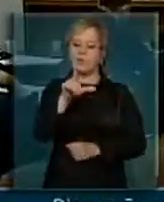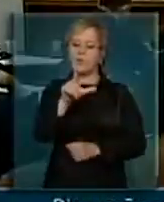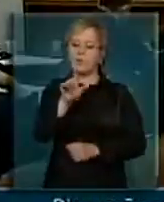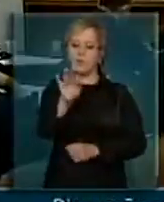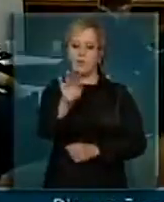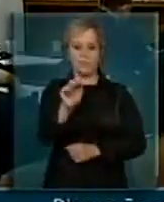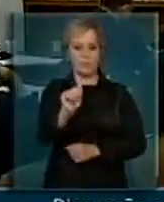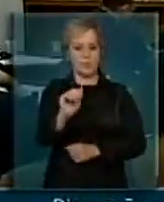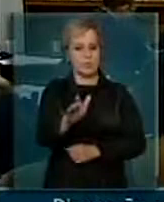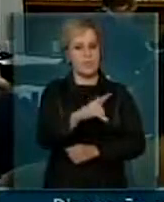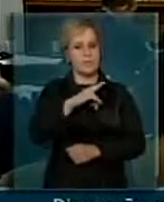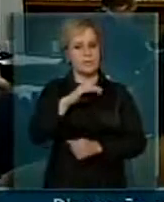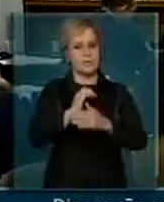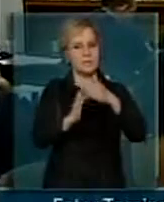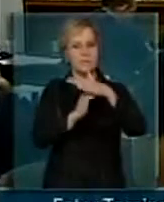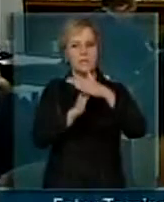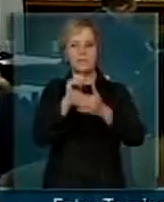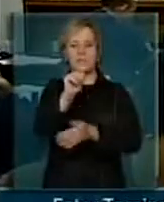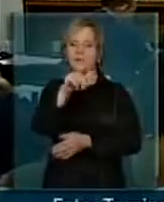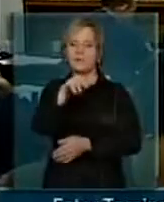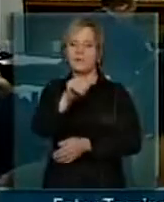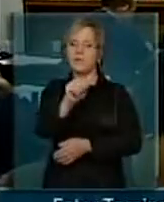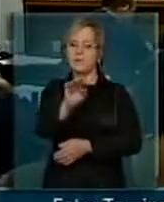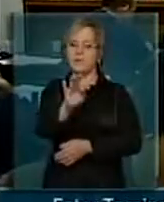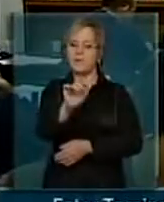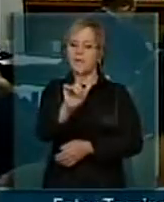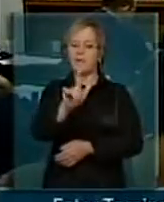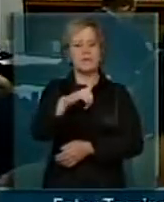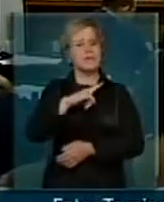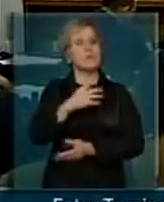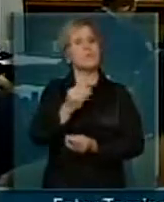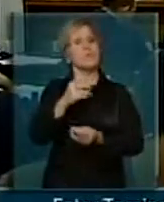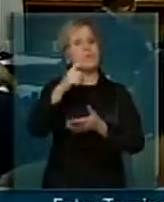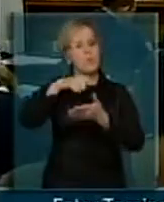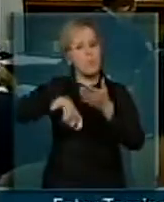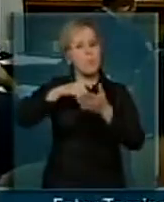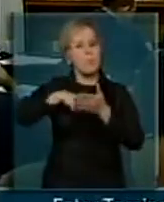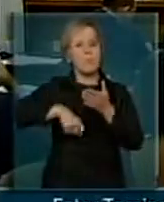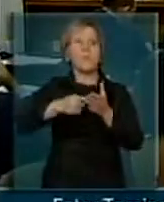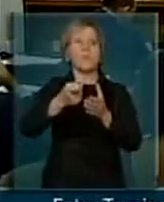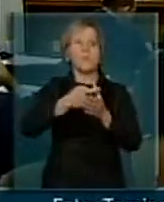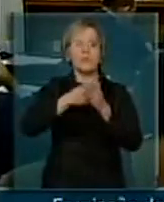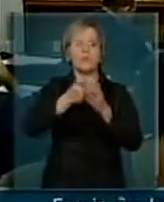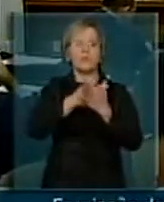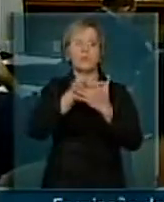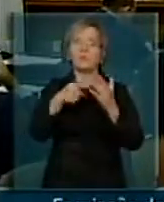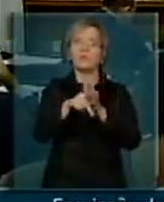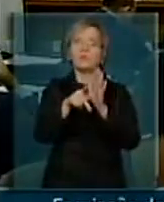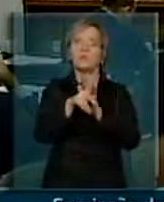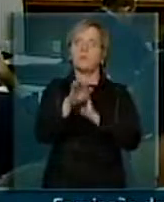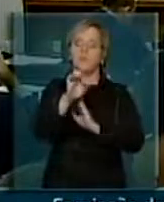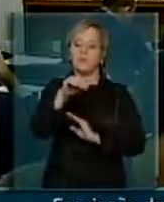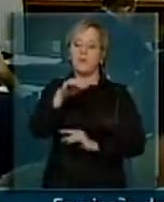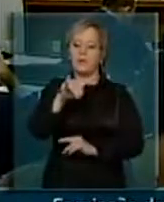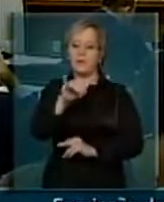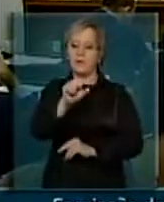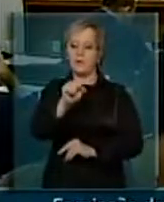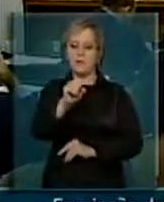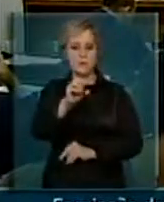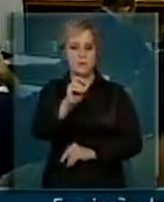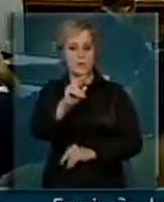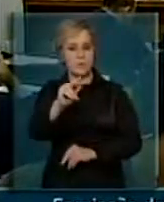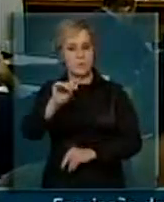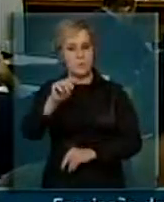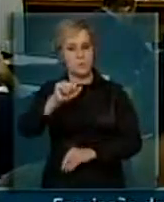Ministério têm muito de multa, de multar essas emissoras, até por